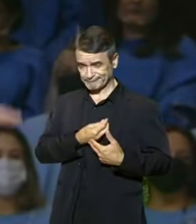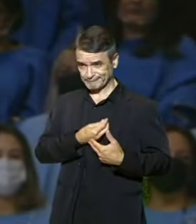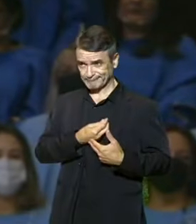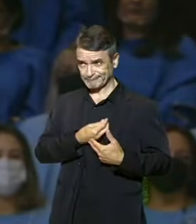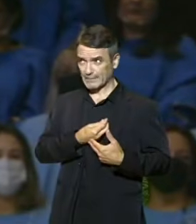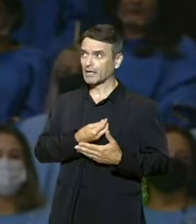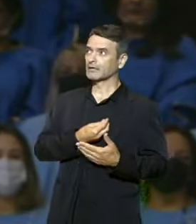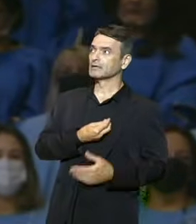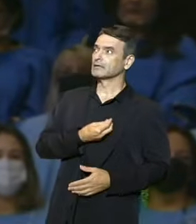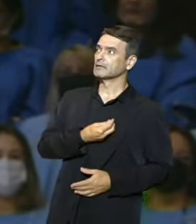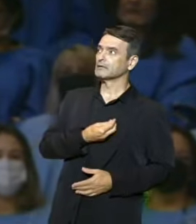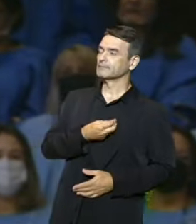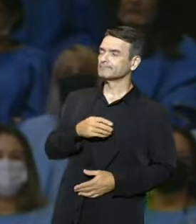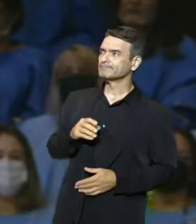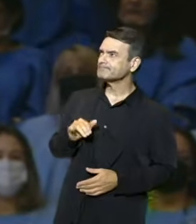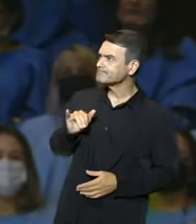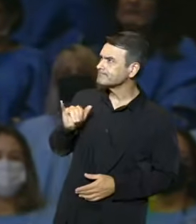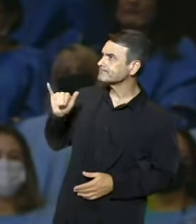e dizer: Senhor,